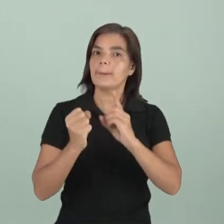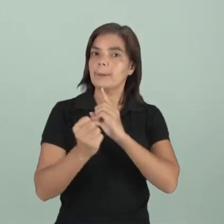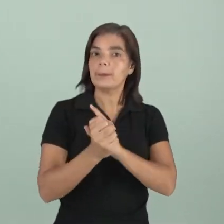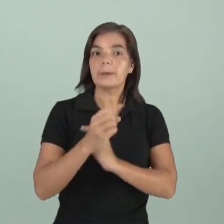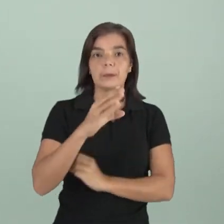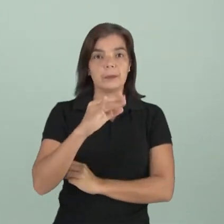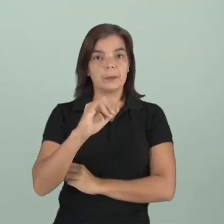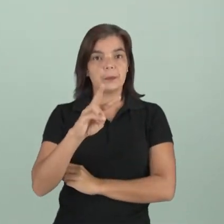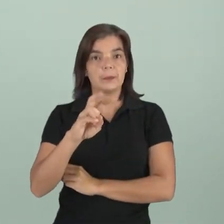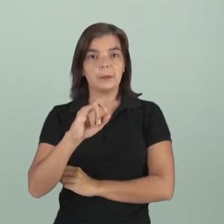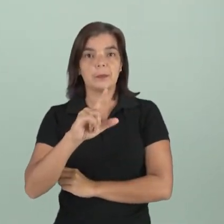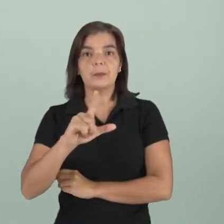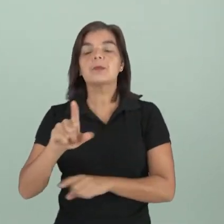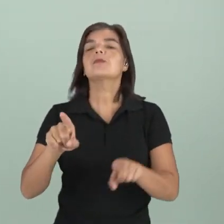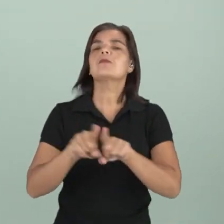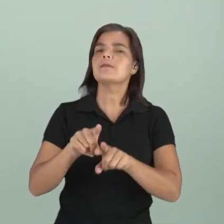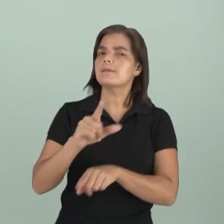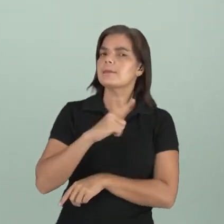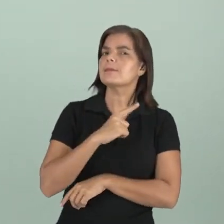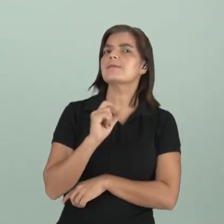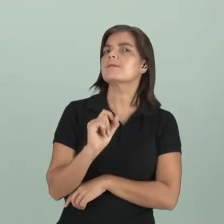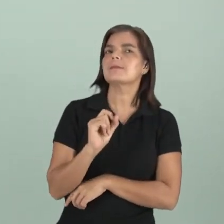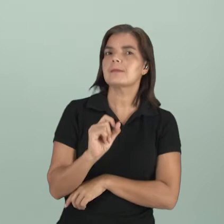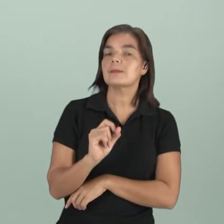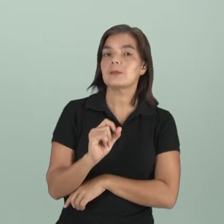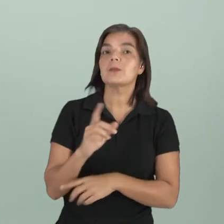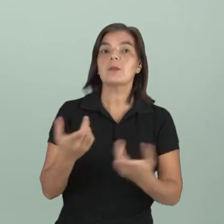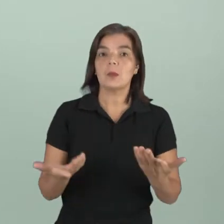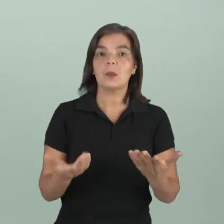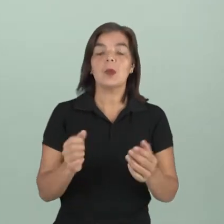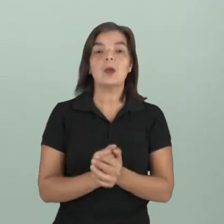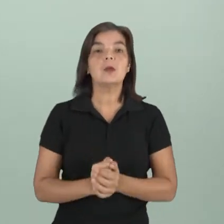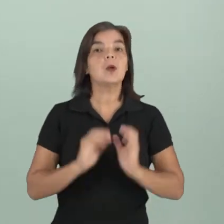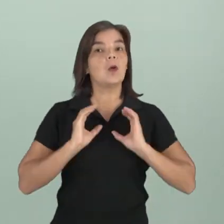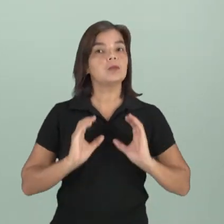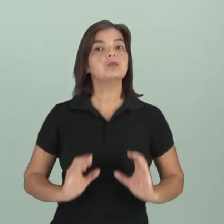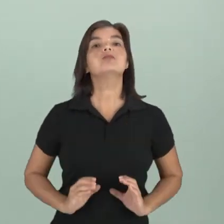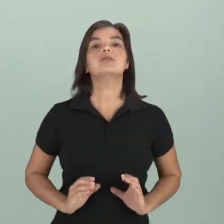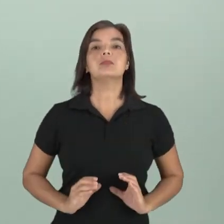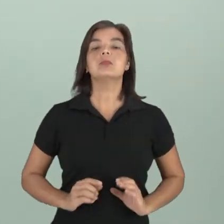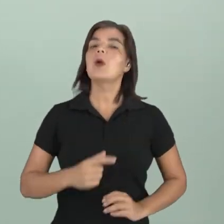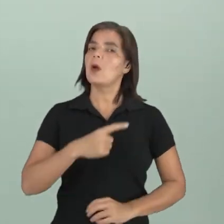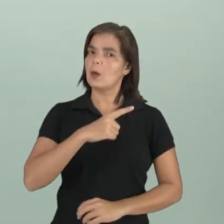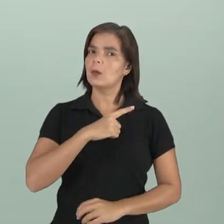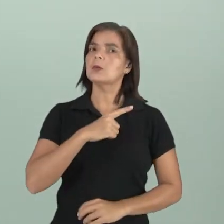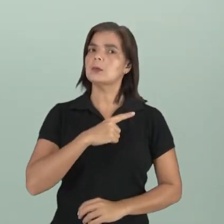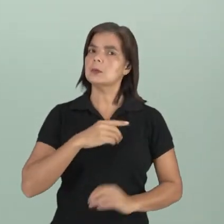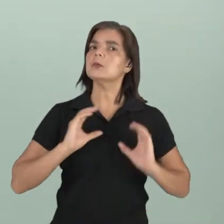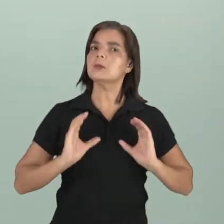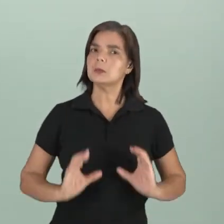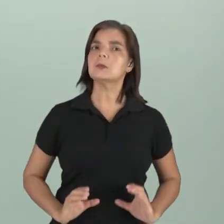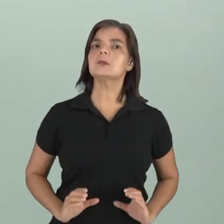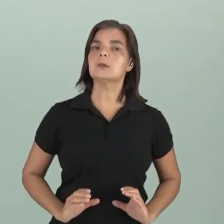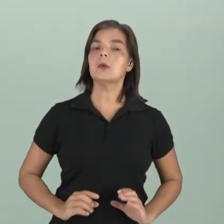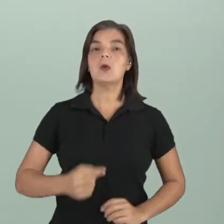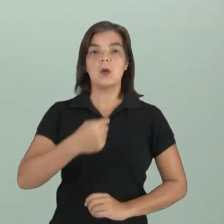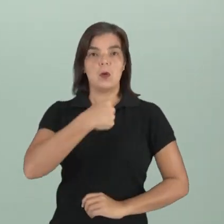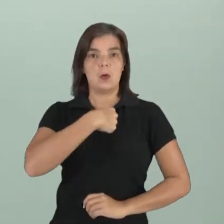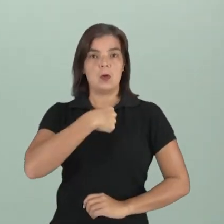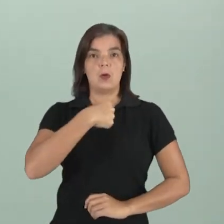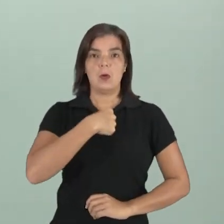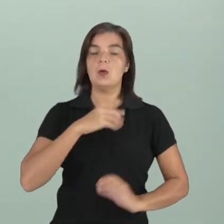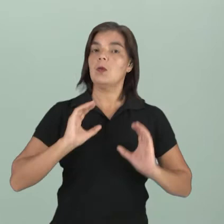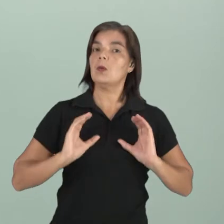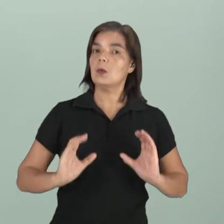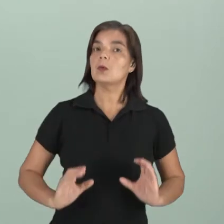sociedade civil, em certa medida nós temos o exercício da cidadania. Eu tenho que ser cidadão. Eu,